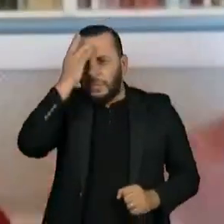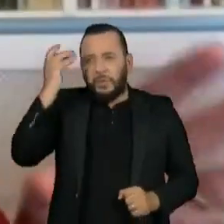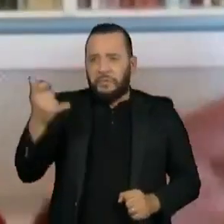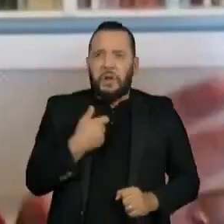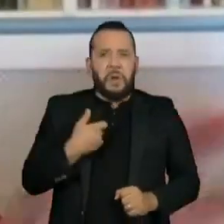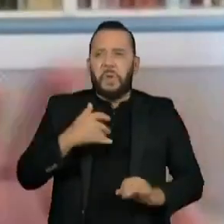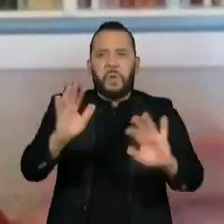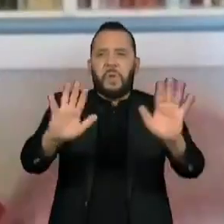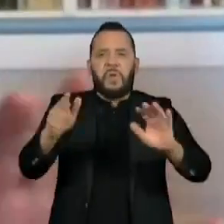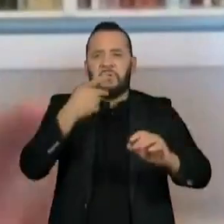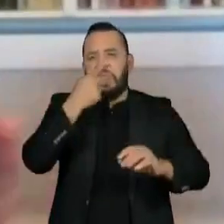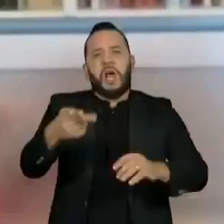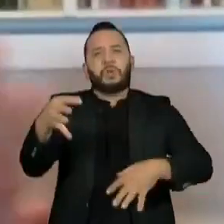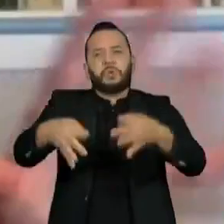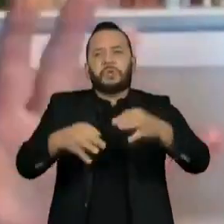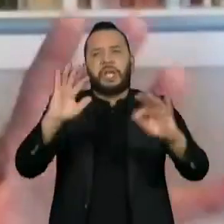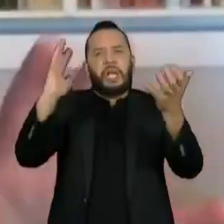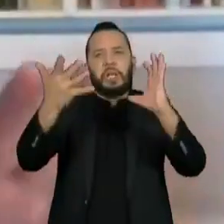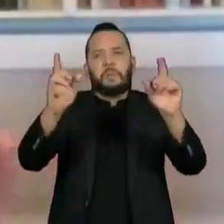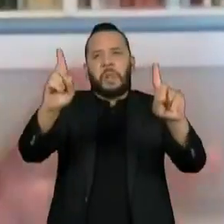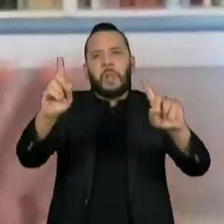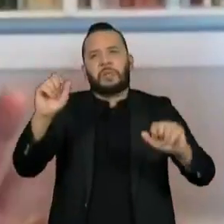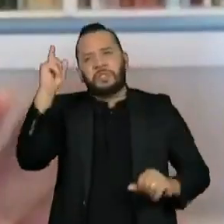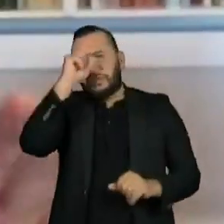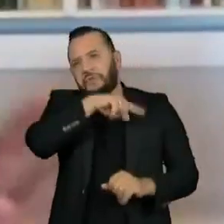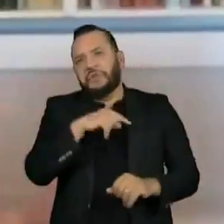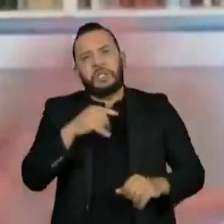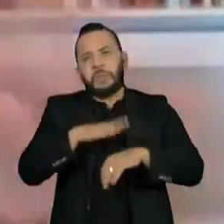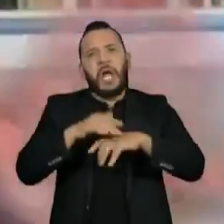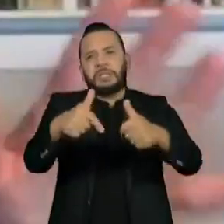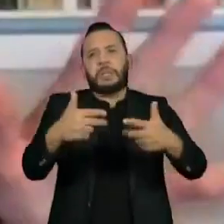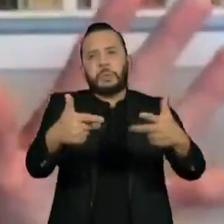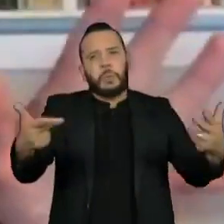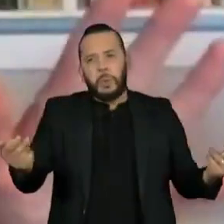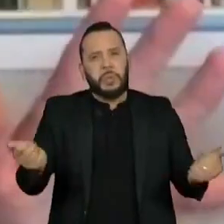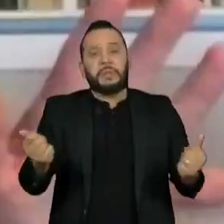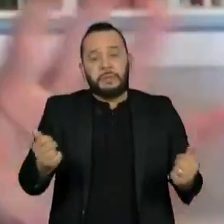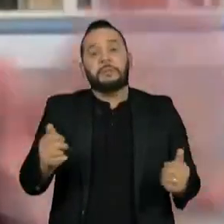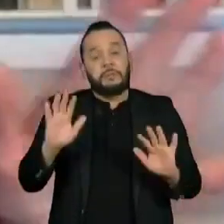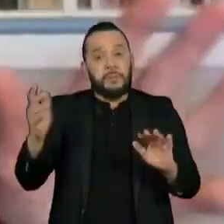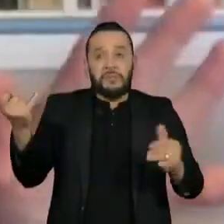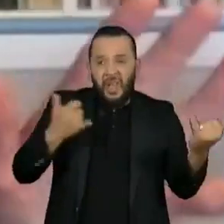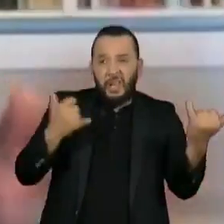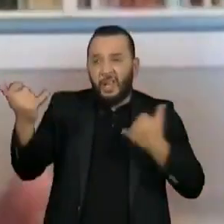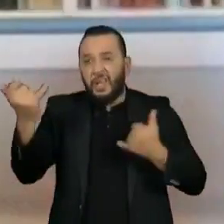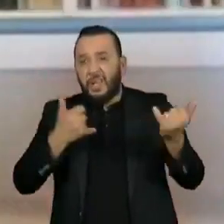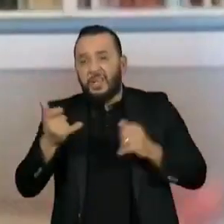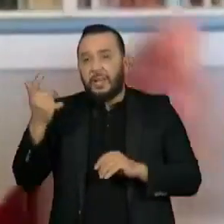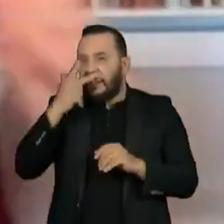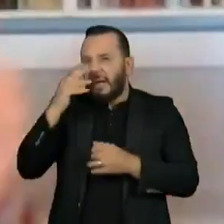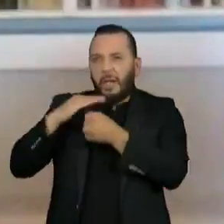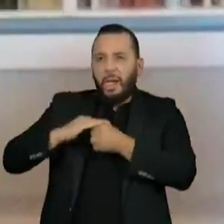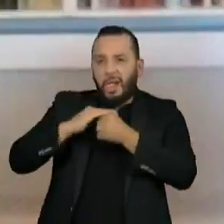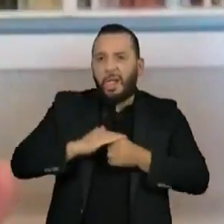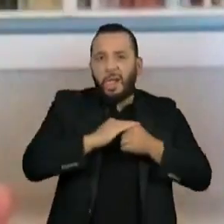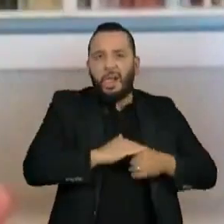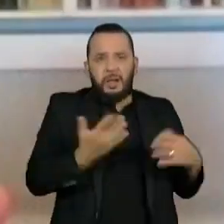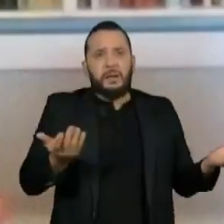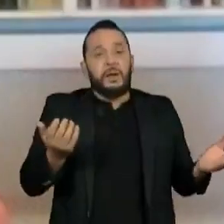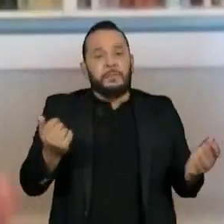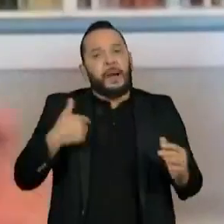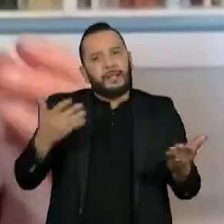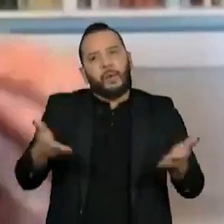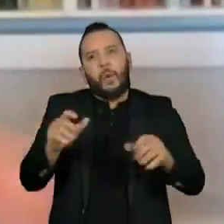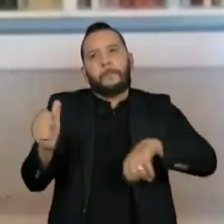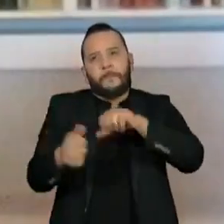oh, não estamos falando sobre climate justice. Os pessoas, você sabe, eles fazem o mais difícil, foi o que eu falei. Eu acho que isso aconteceu.